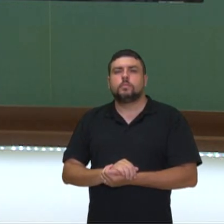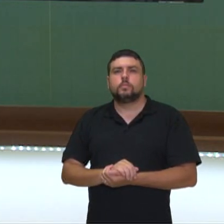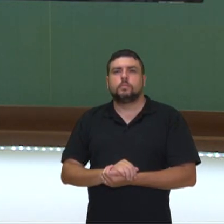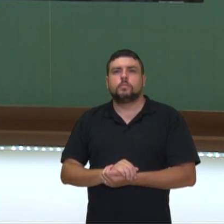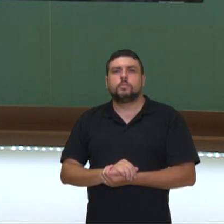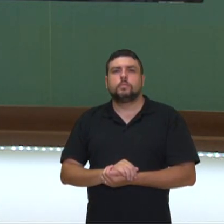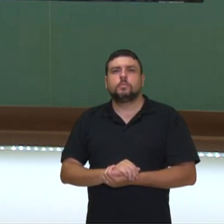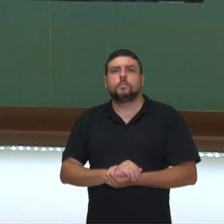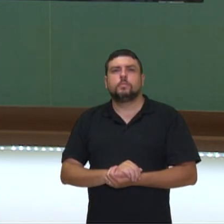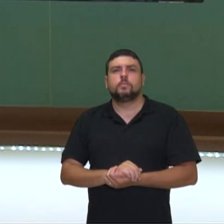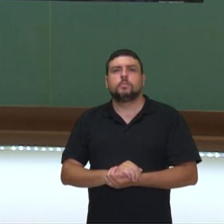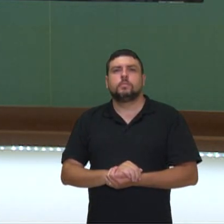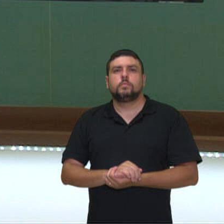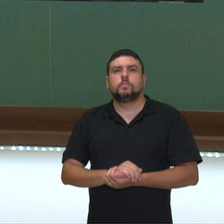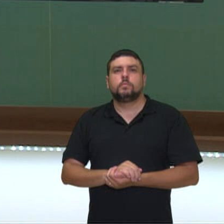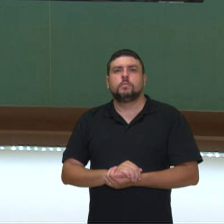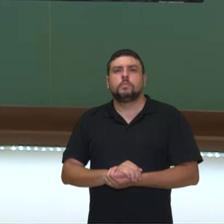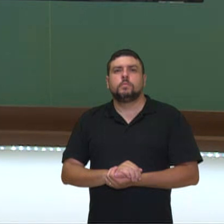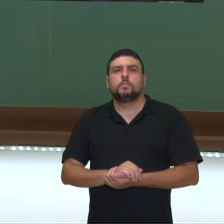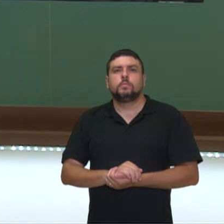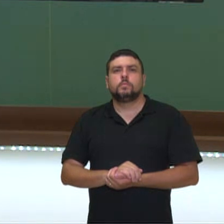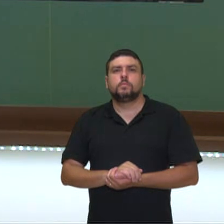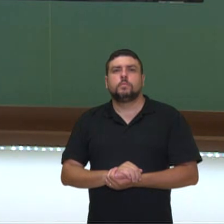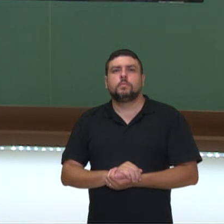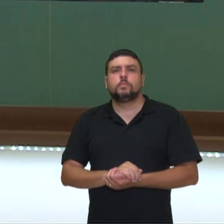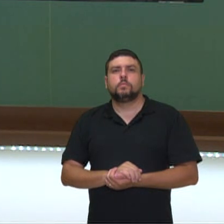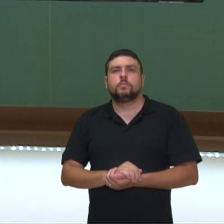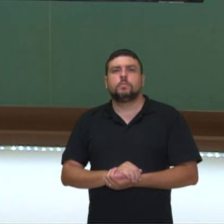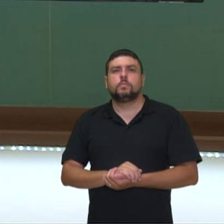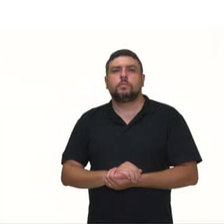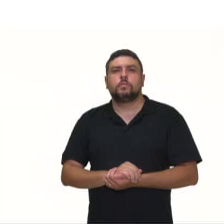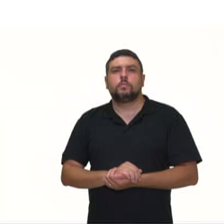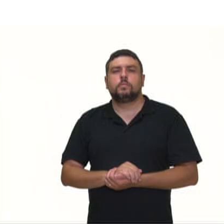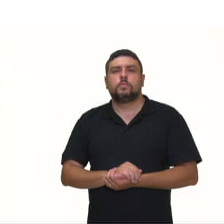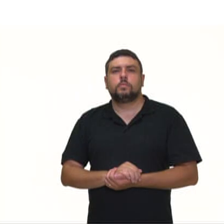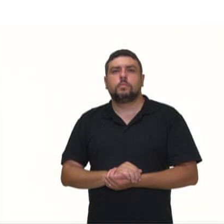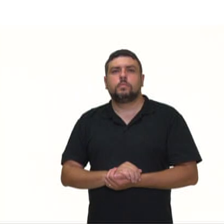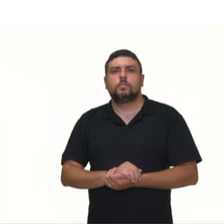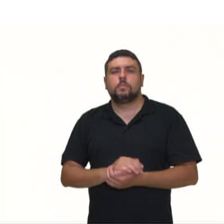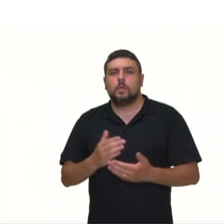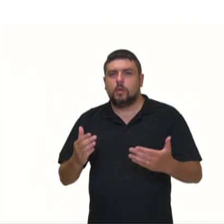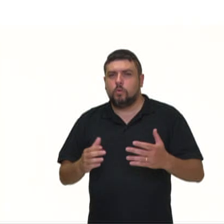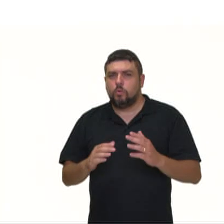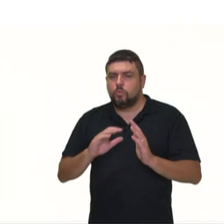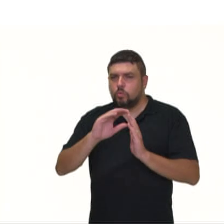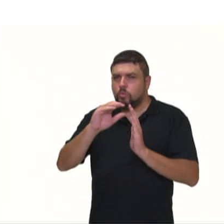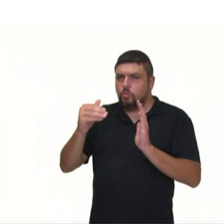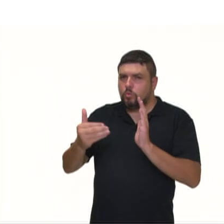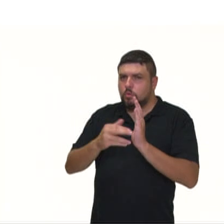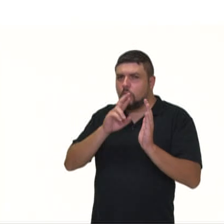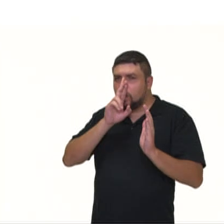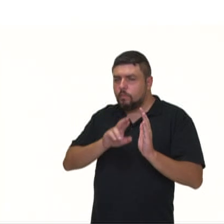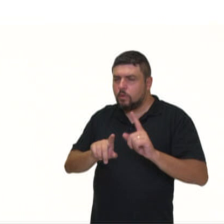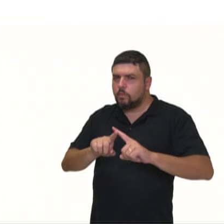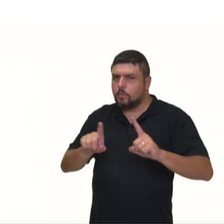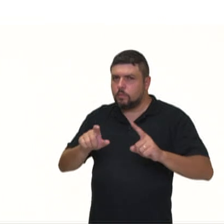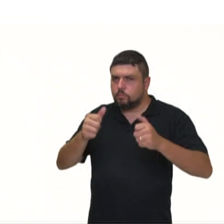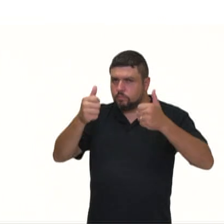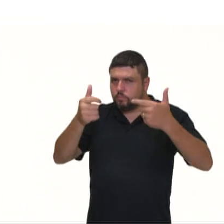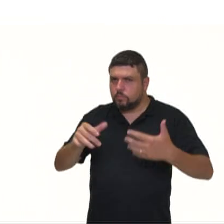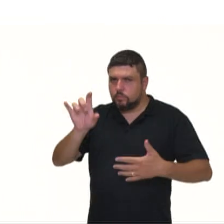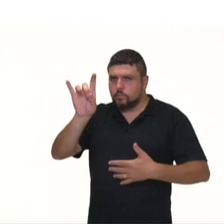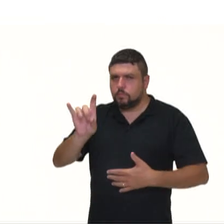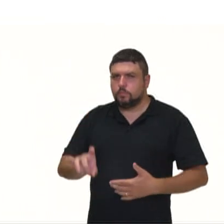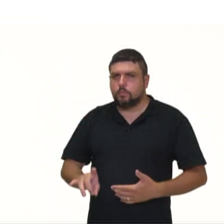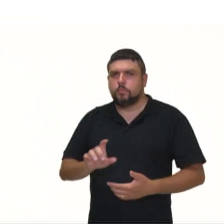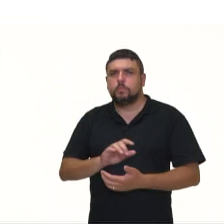tá bom? Então assim, vai aparecer todas as respostas, mas eu vou falar uma a uma. They've seen